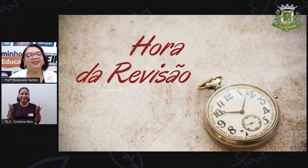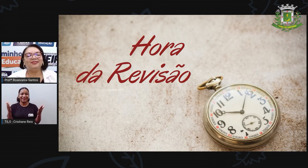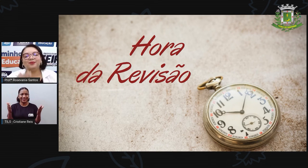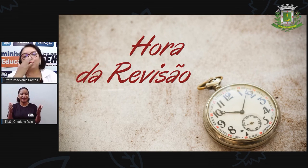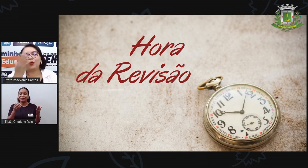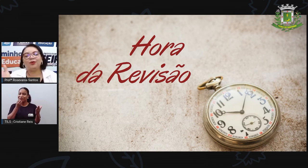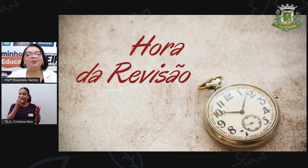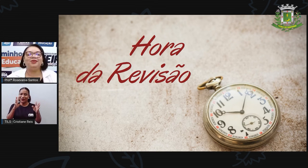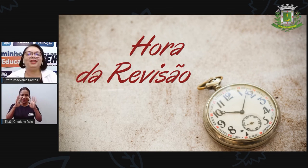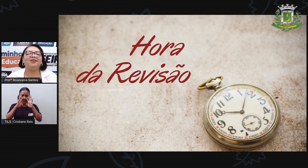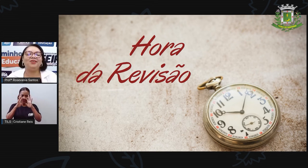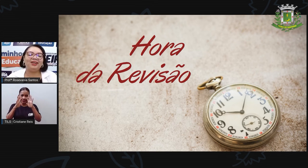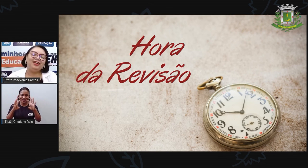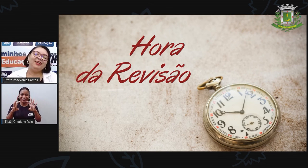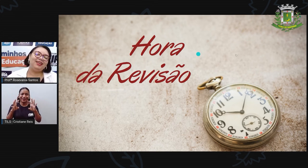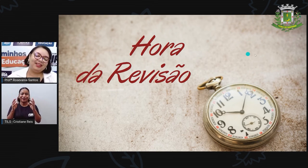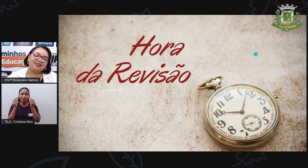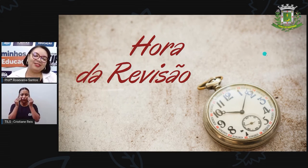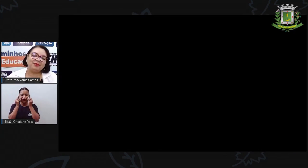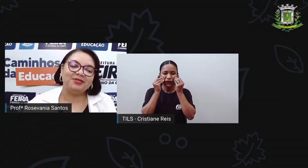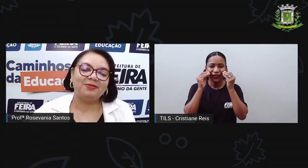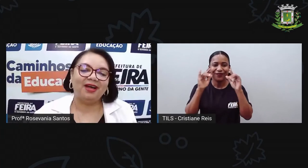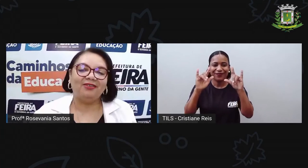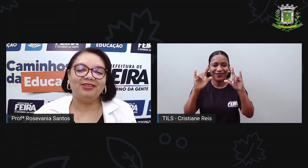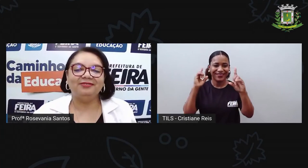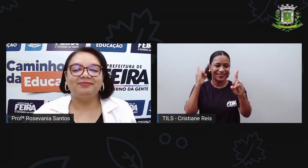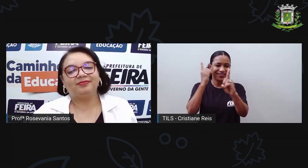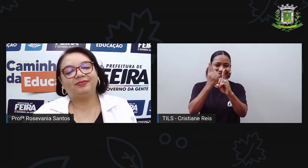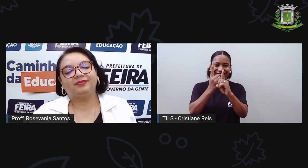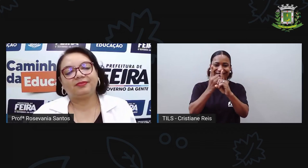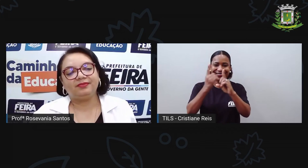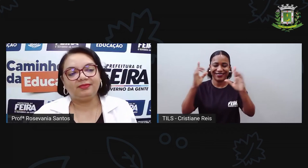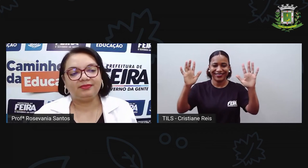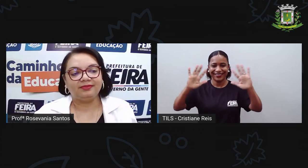ficado, comigo até agora, e até a nossa próxima aula.